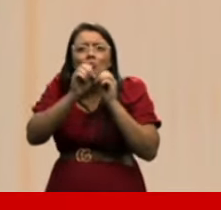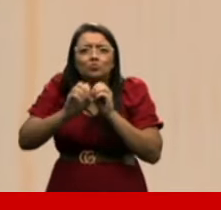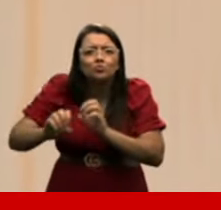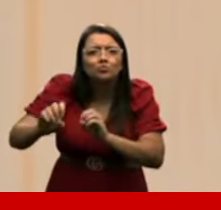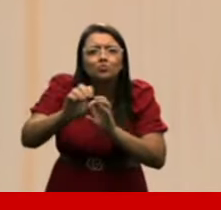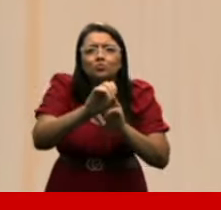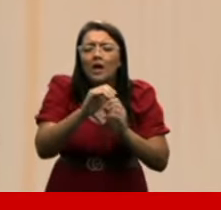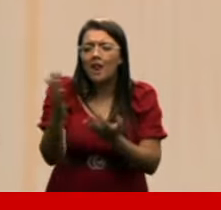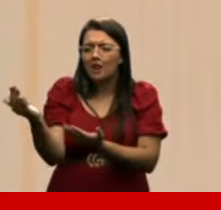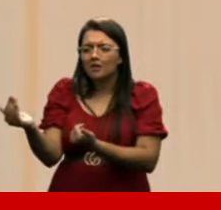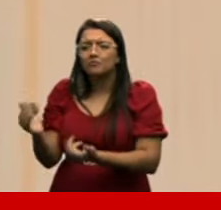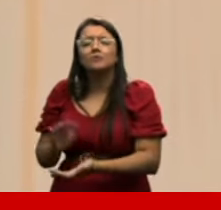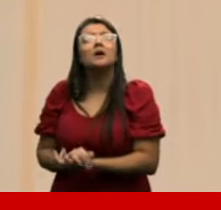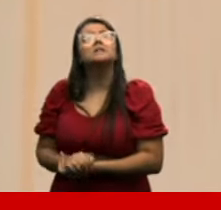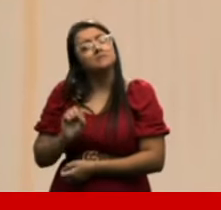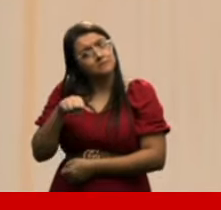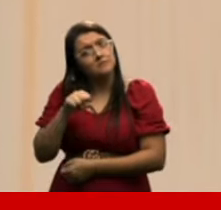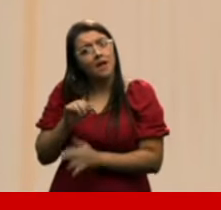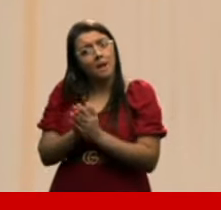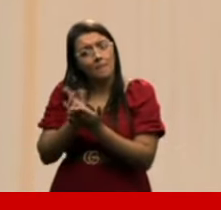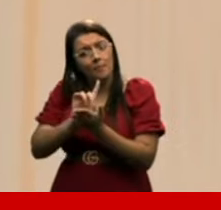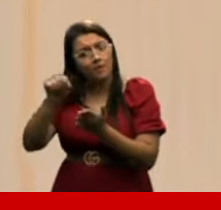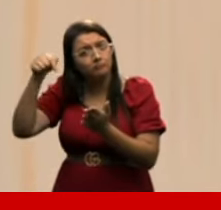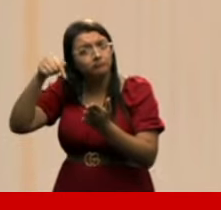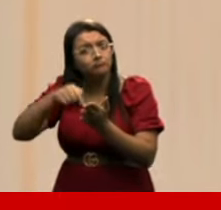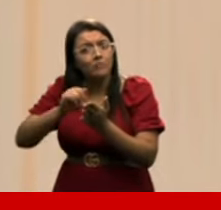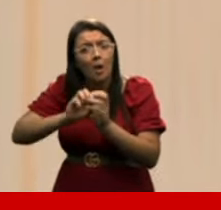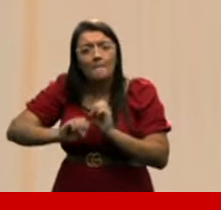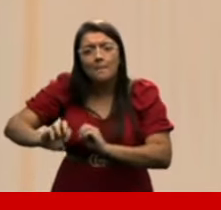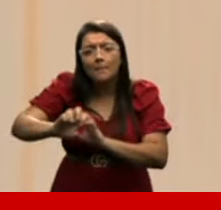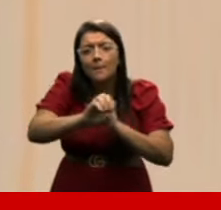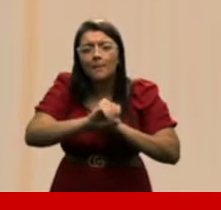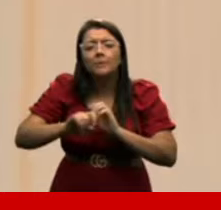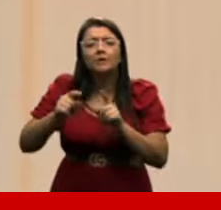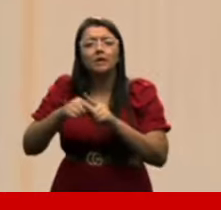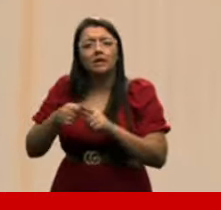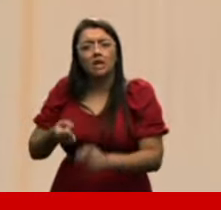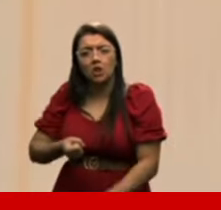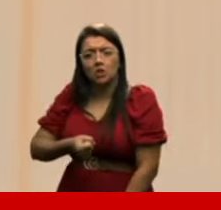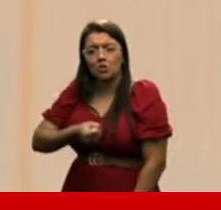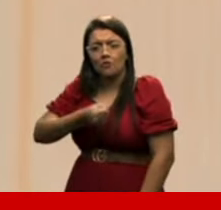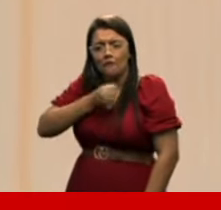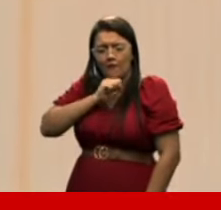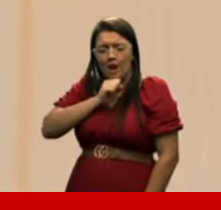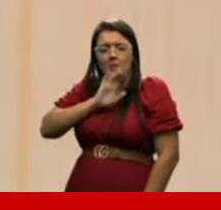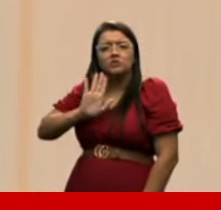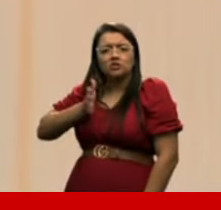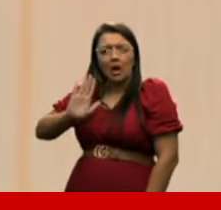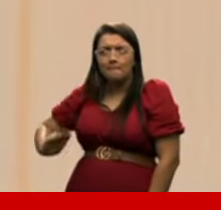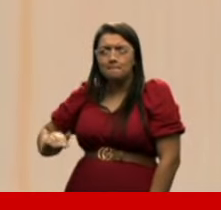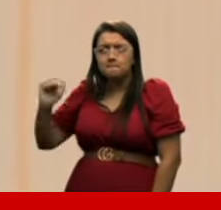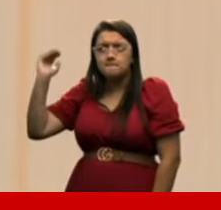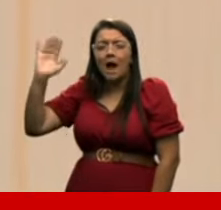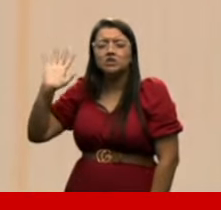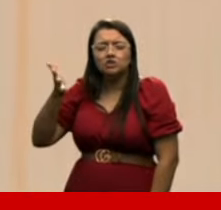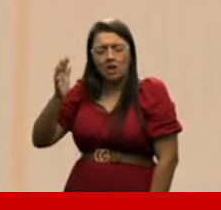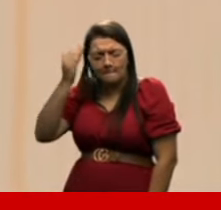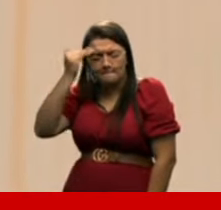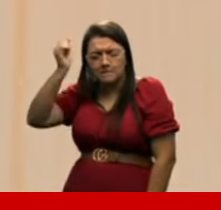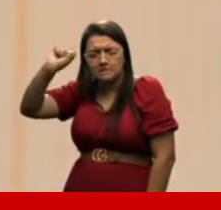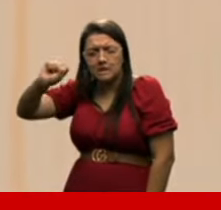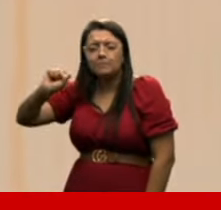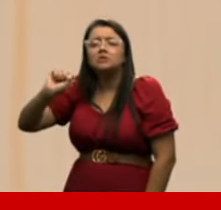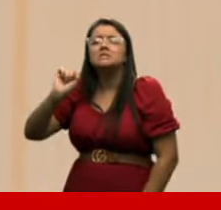novas. A Bíblia fala que as irmãs maduras ensinem as